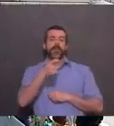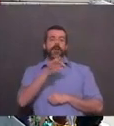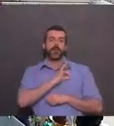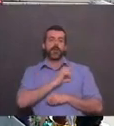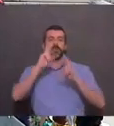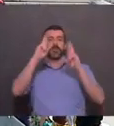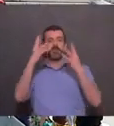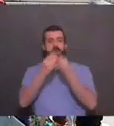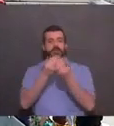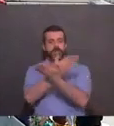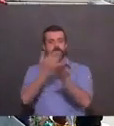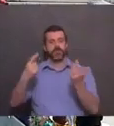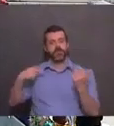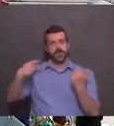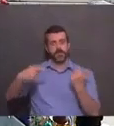semper